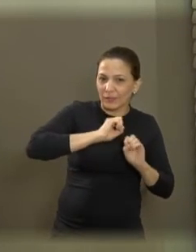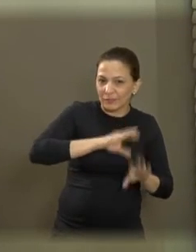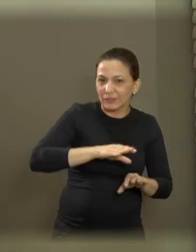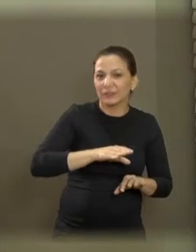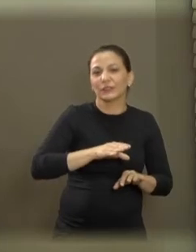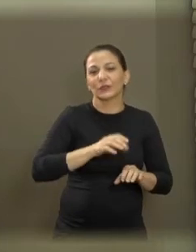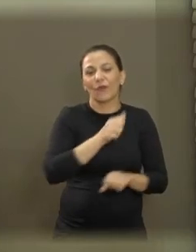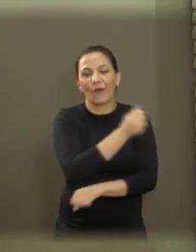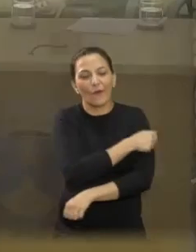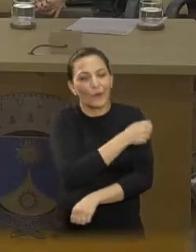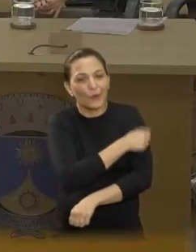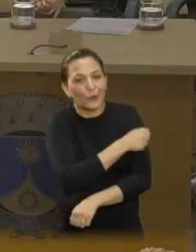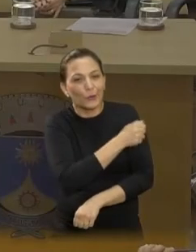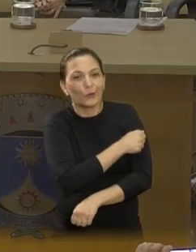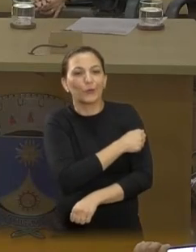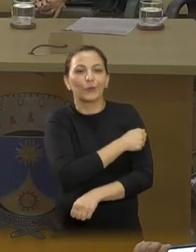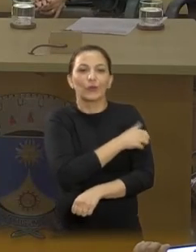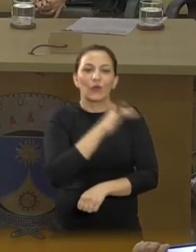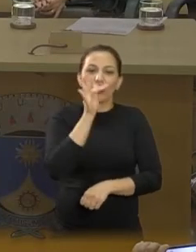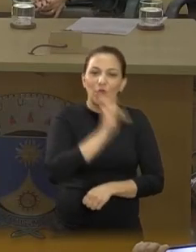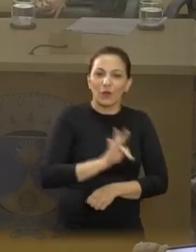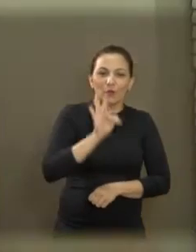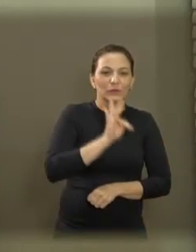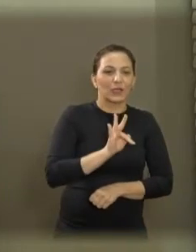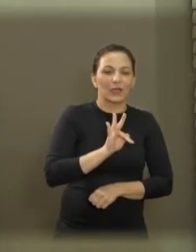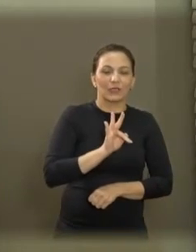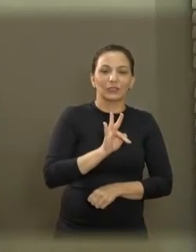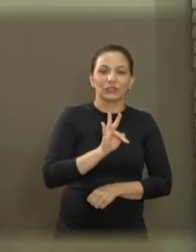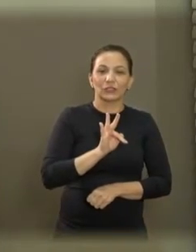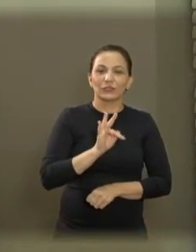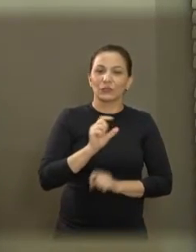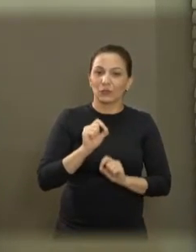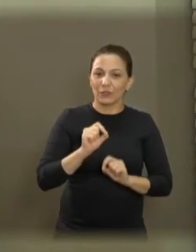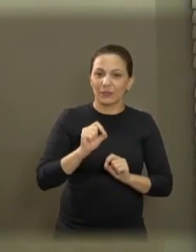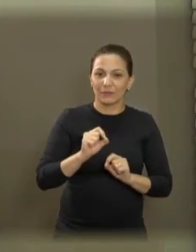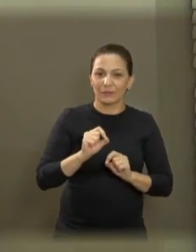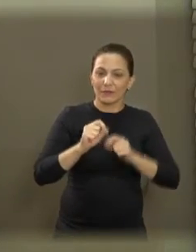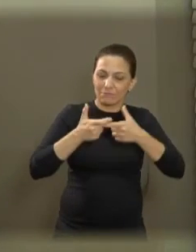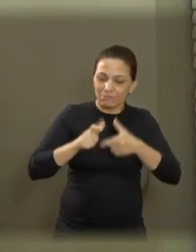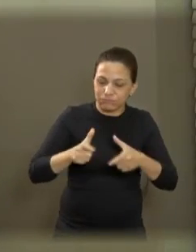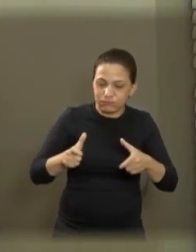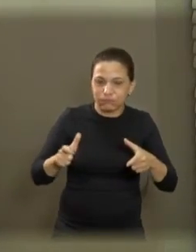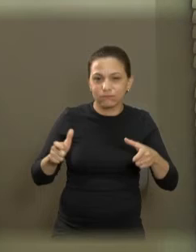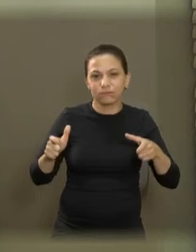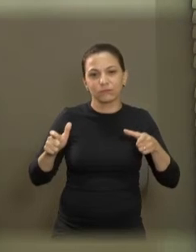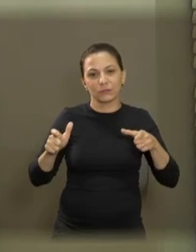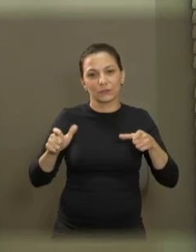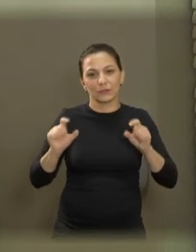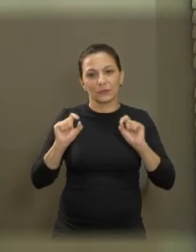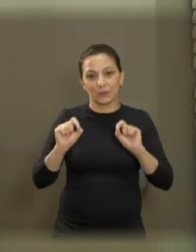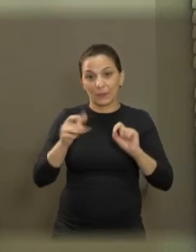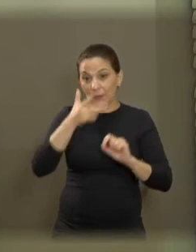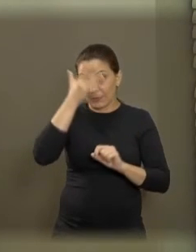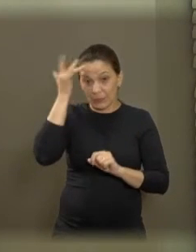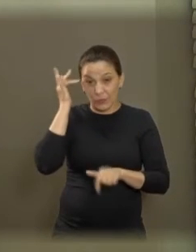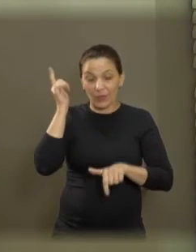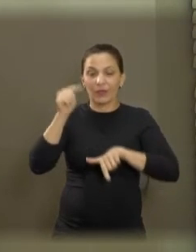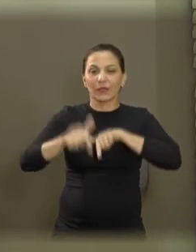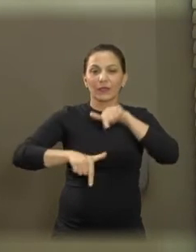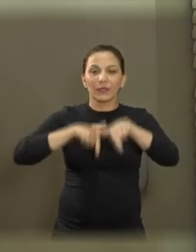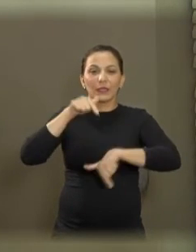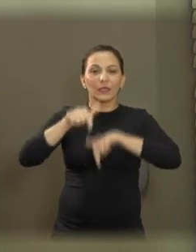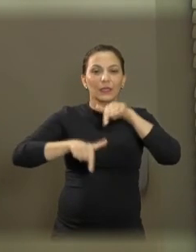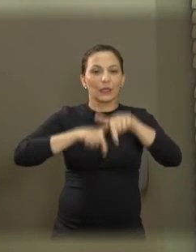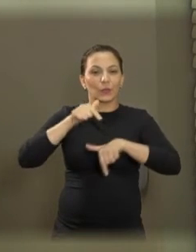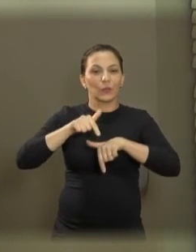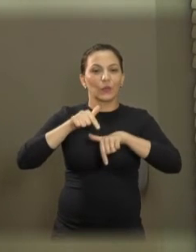à faculdade, indiscutível. Amplitude. Você é uma pessoa que trabalha